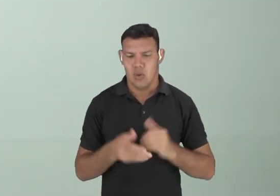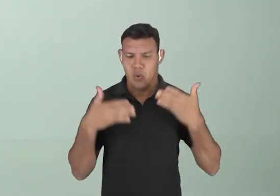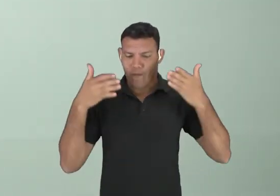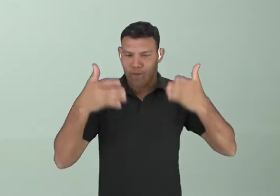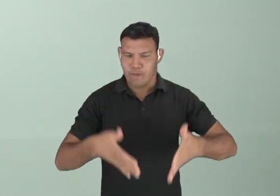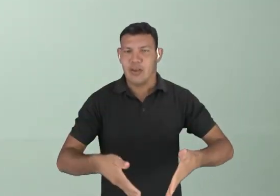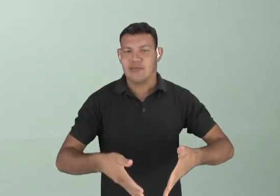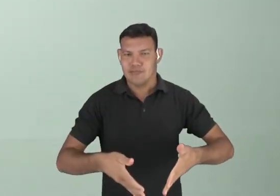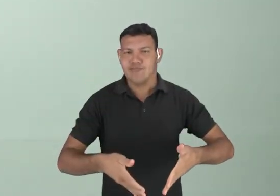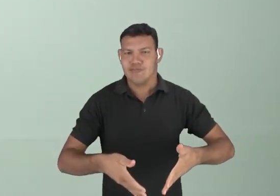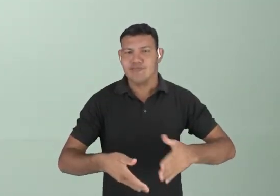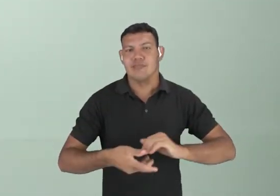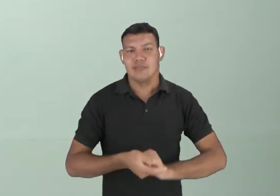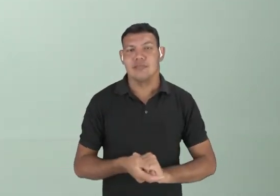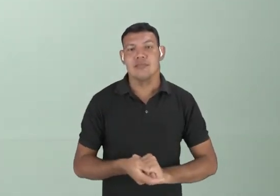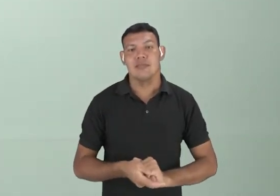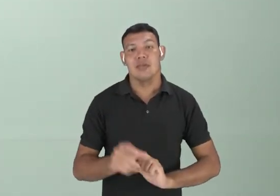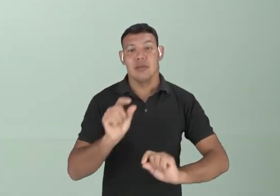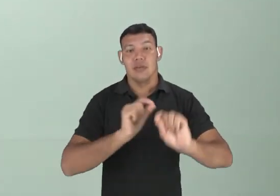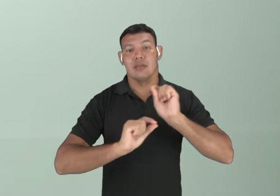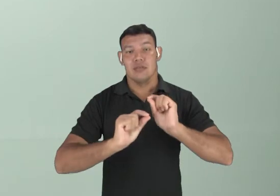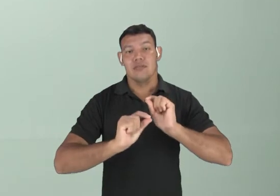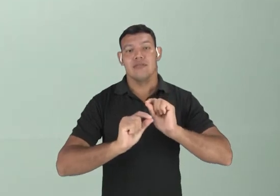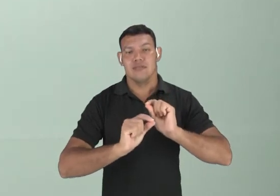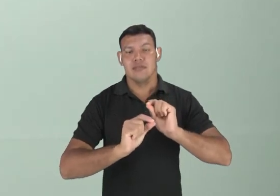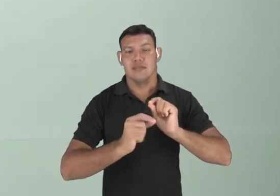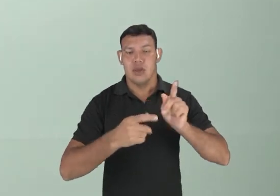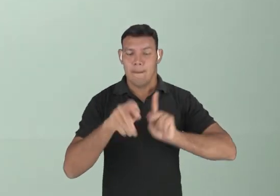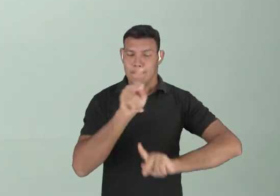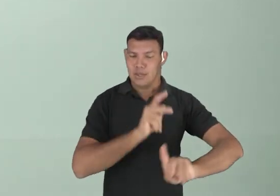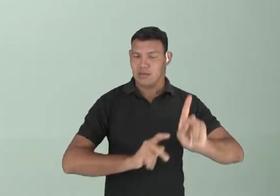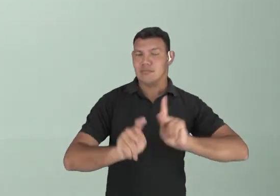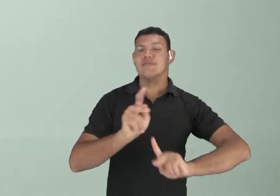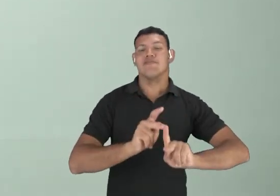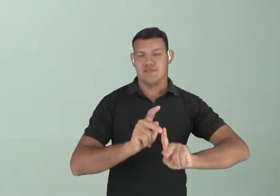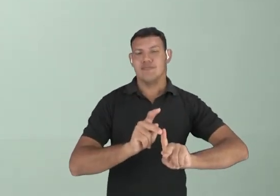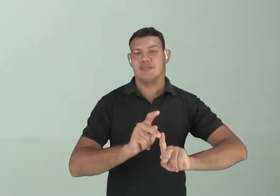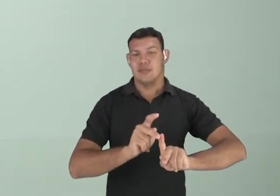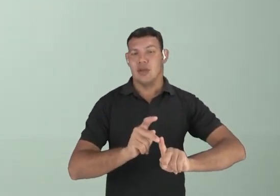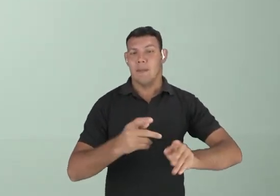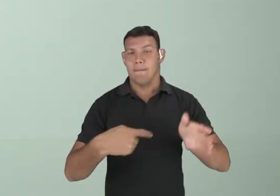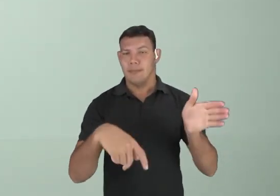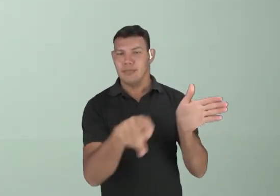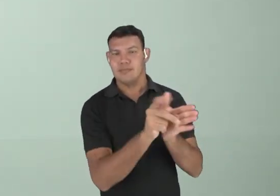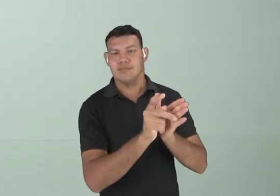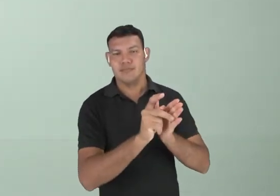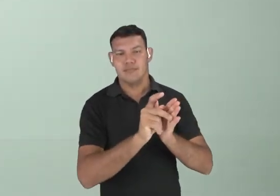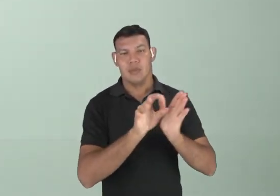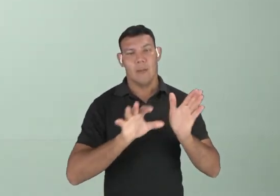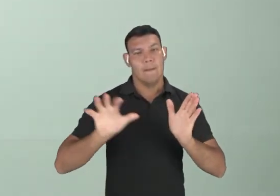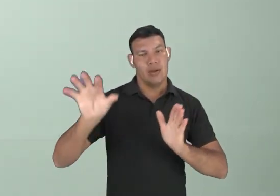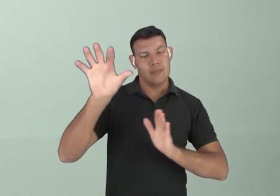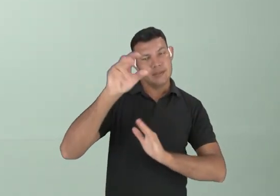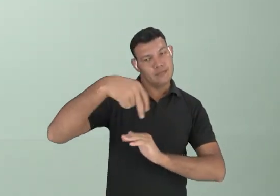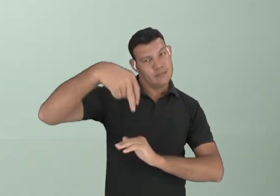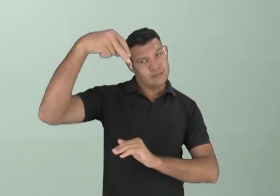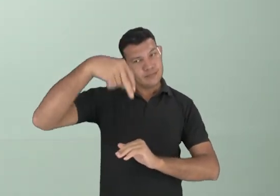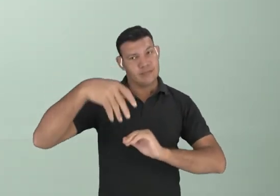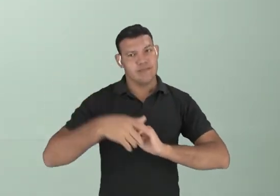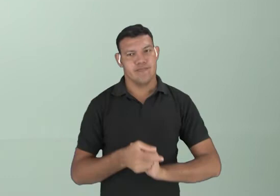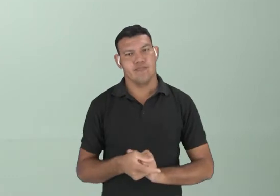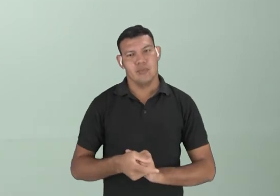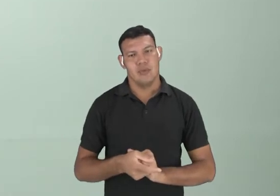região e se tornaram, então, a população povoadora da região. Outros desiludidos com